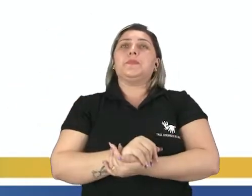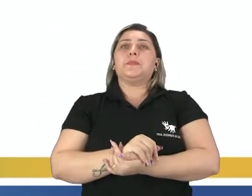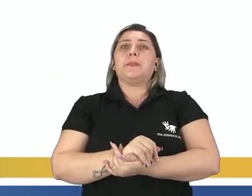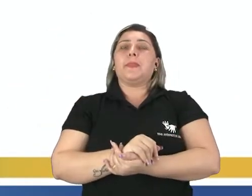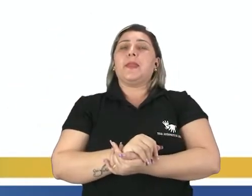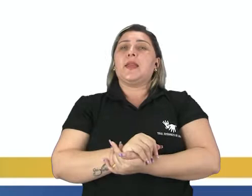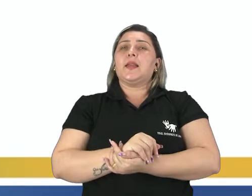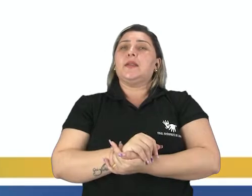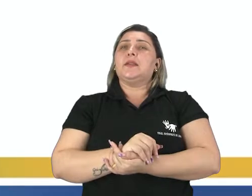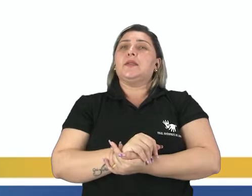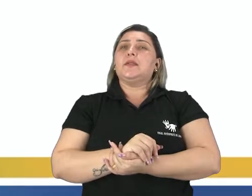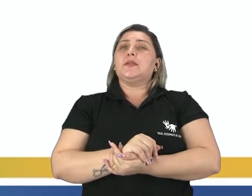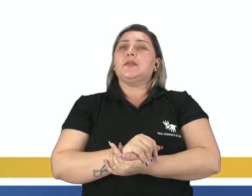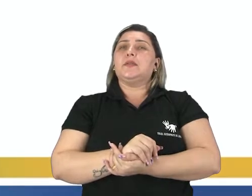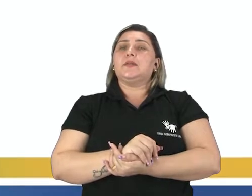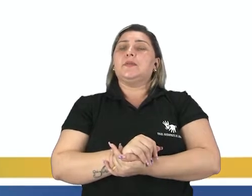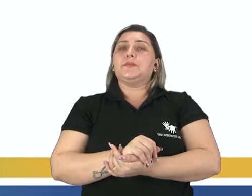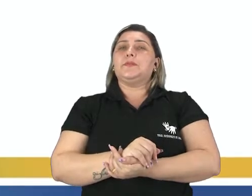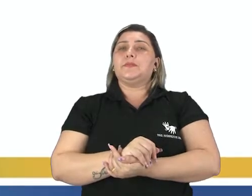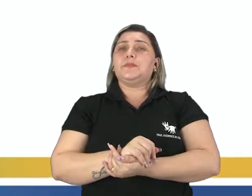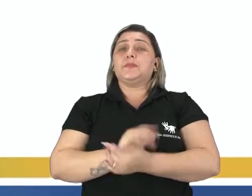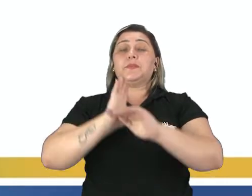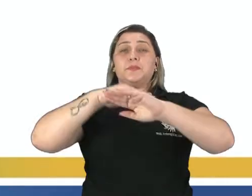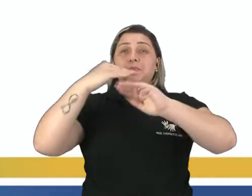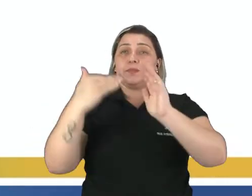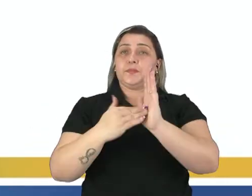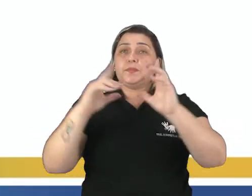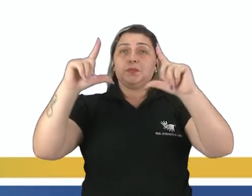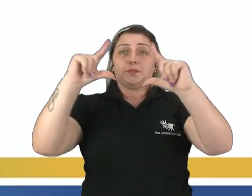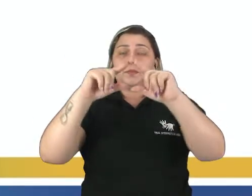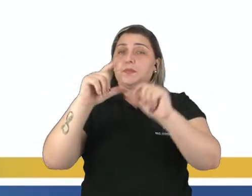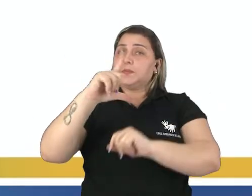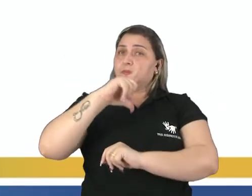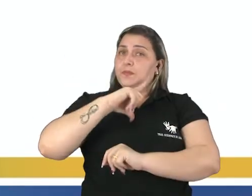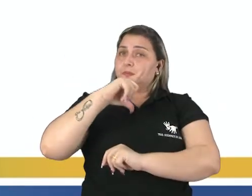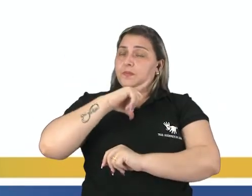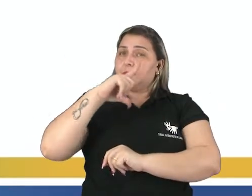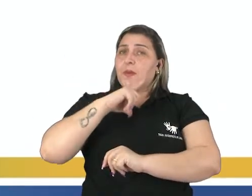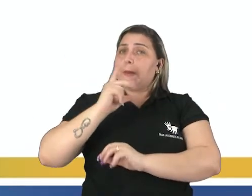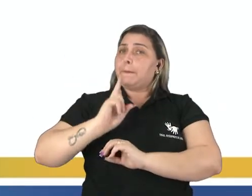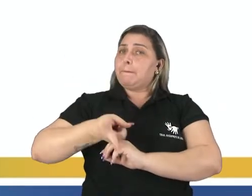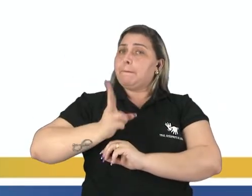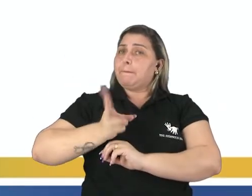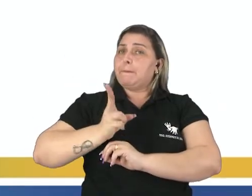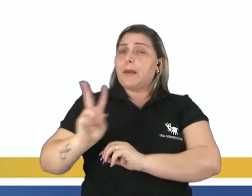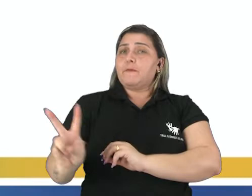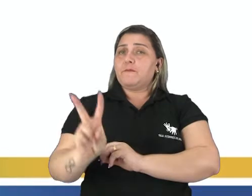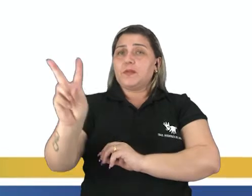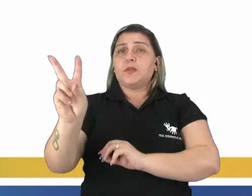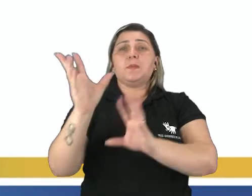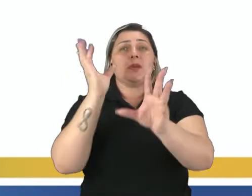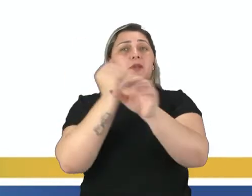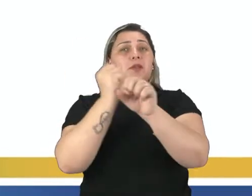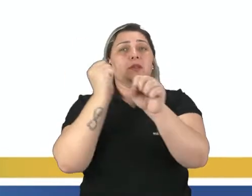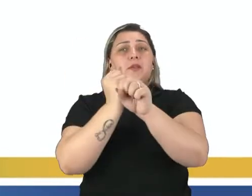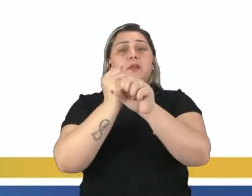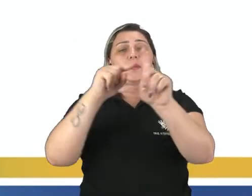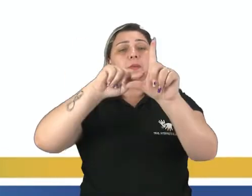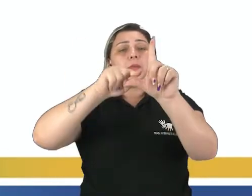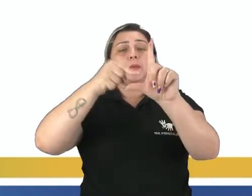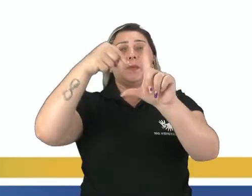ser constante, ou seja, todos os triângulos possuem o mesmo valor para a soma dos seus